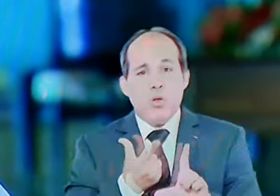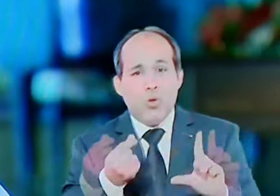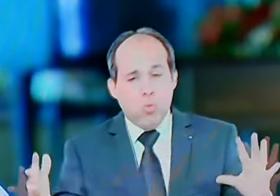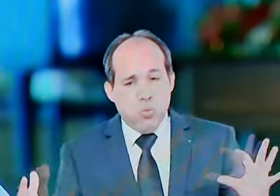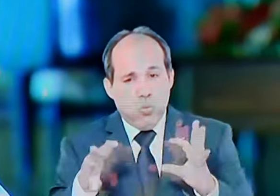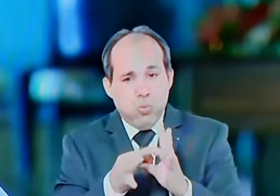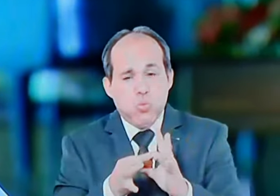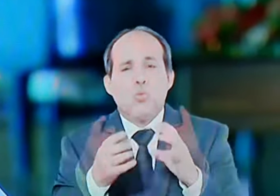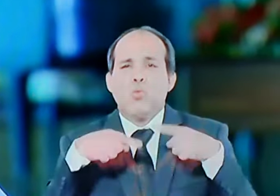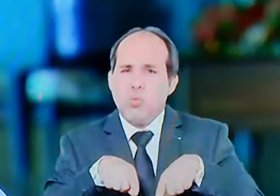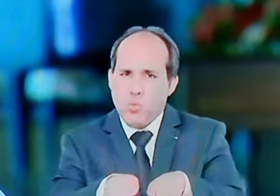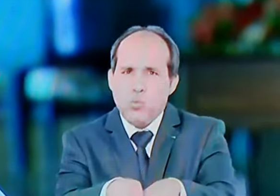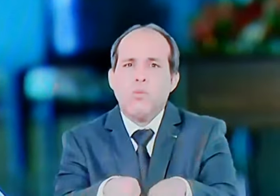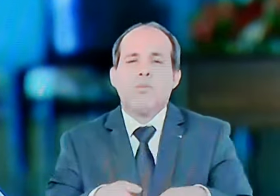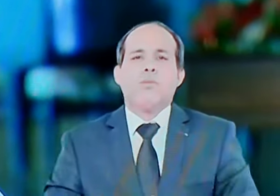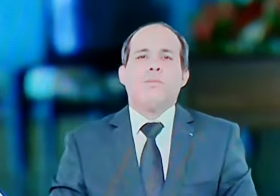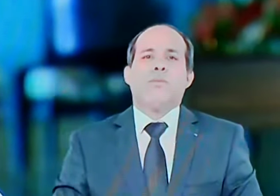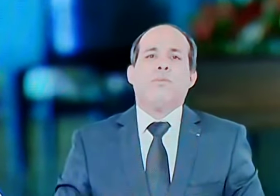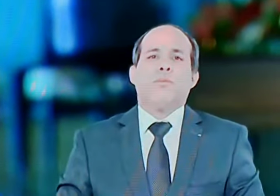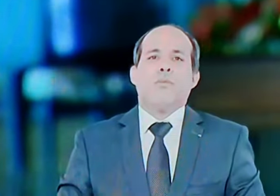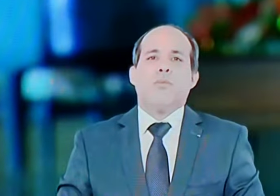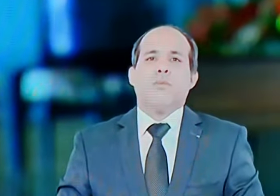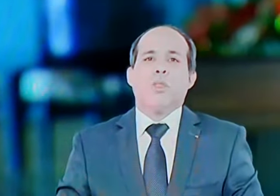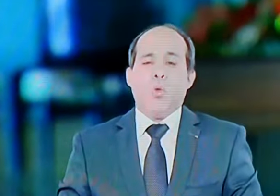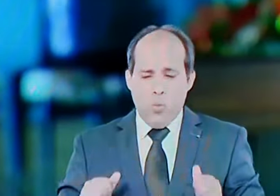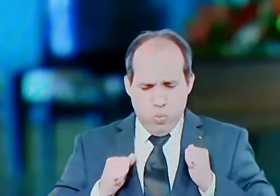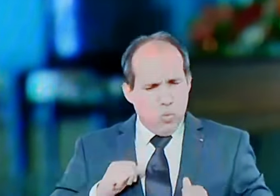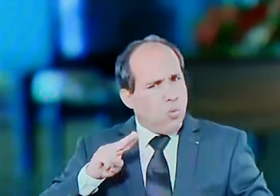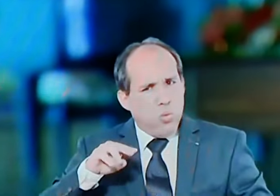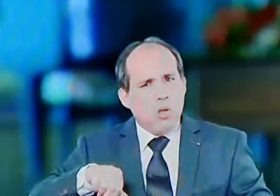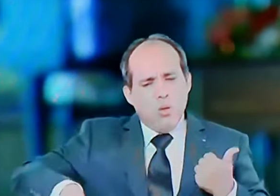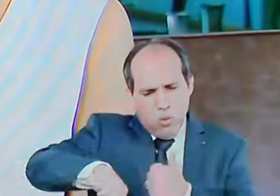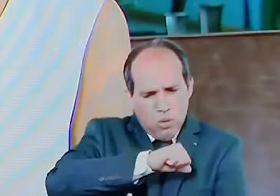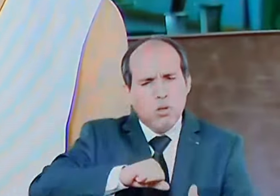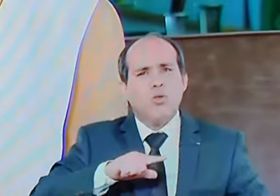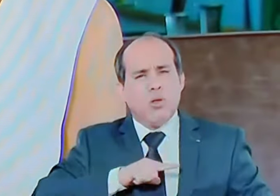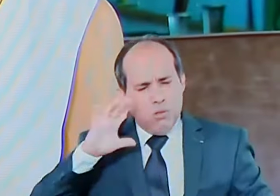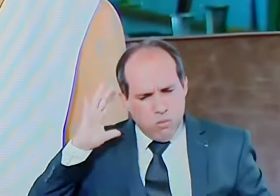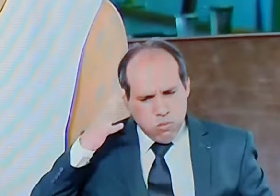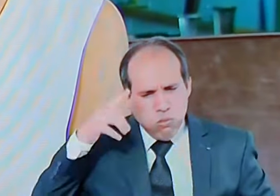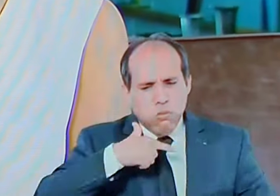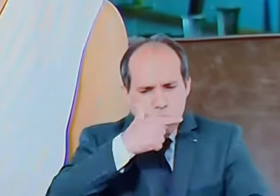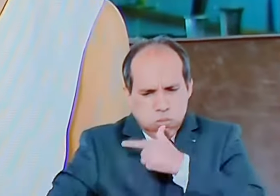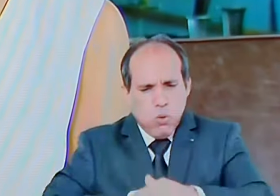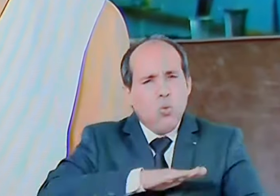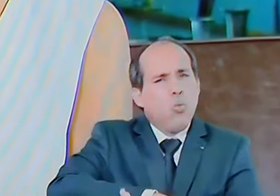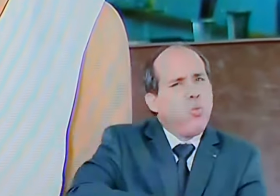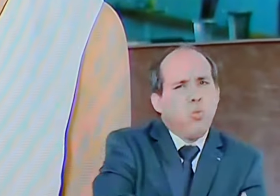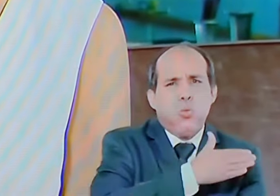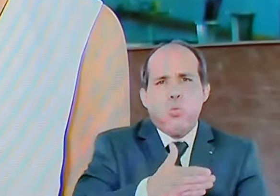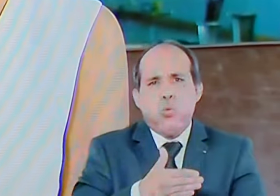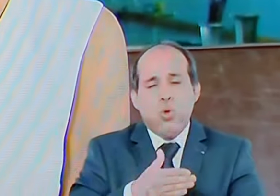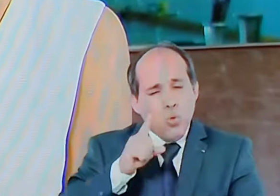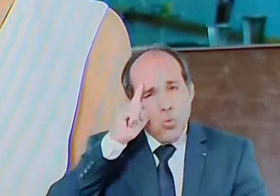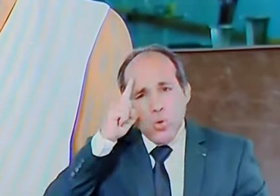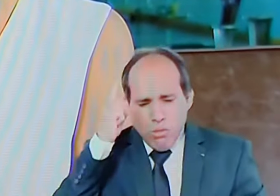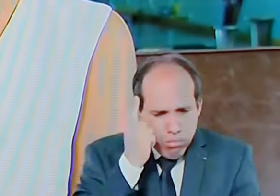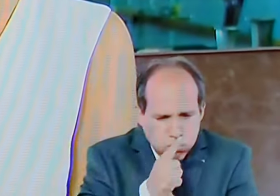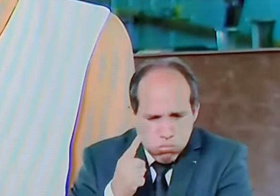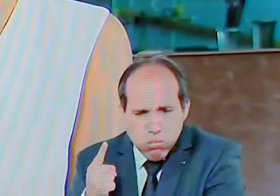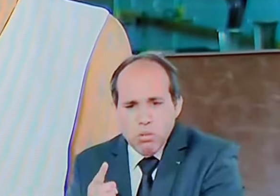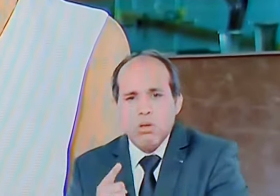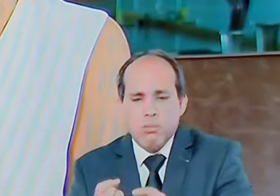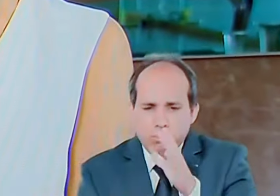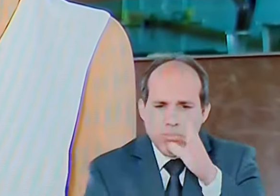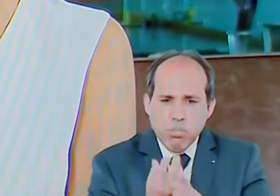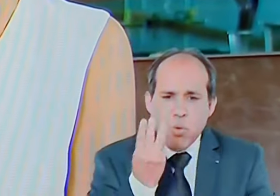caminham juntas, lado a lado. Não poupamos esforços, trabalhamos dia e noite para encontrar e